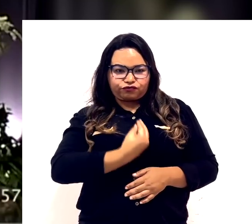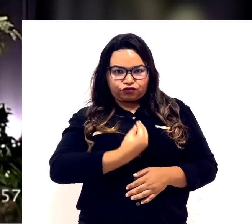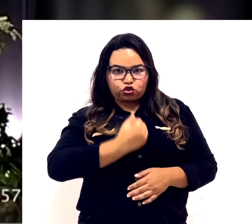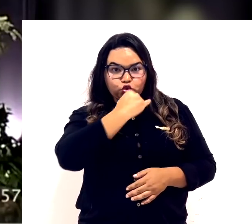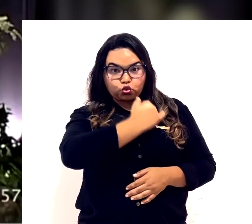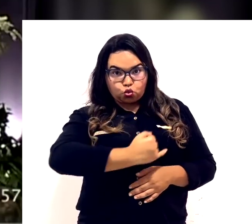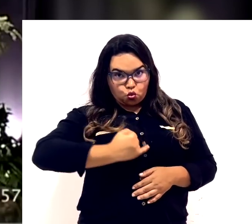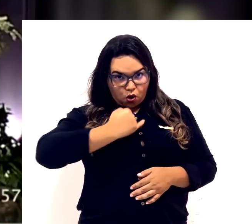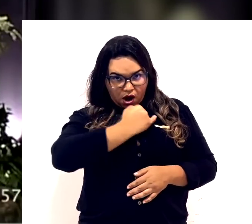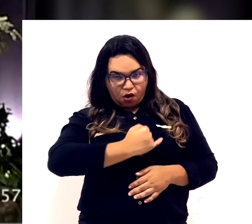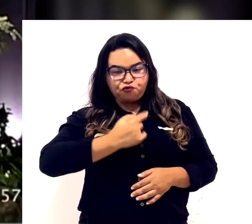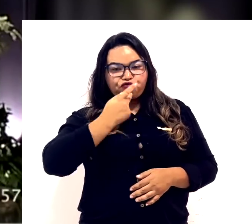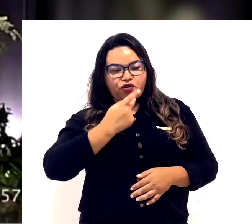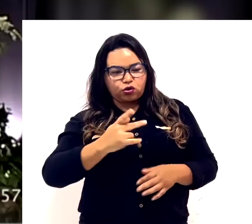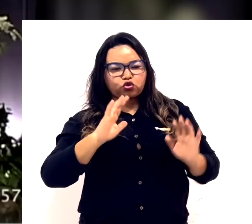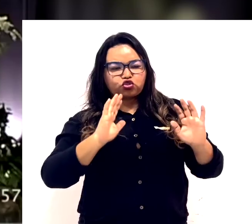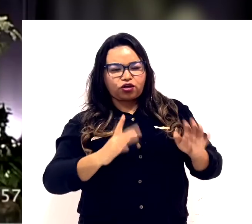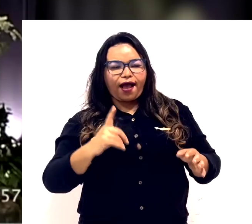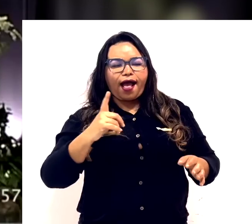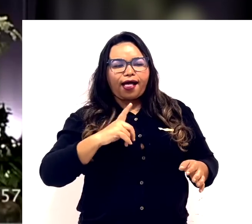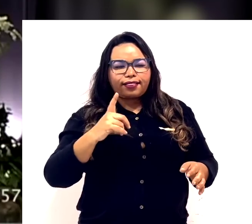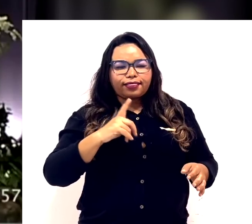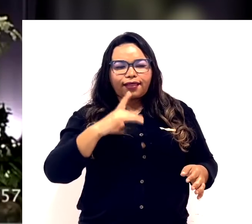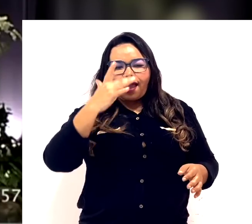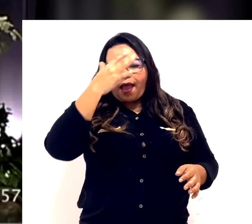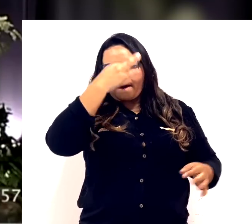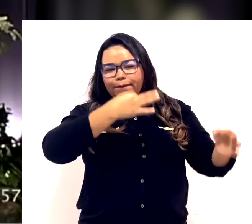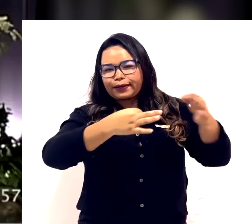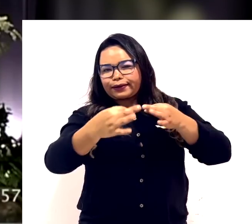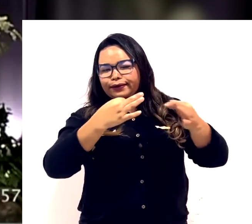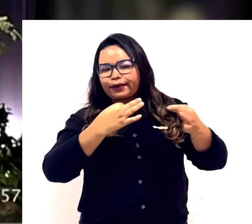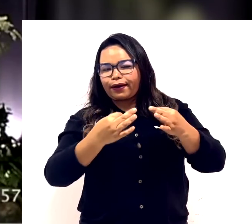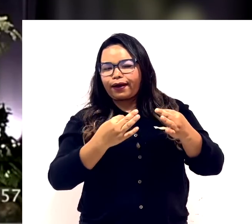e Paulo diz que virá a apostasia,